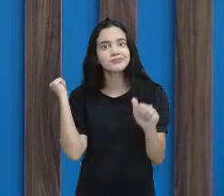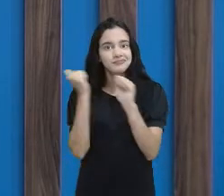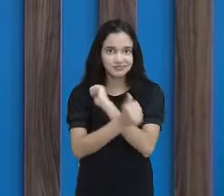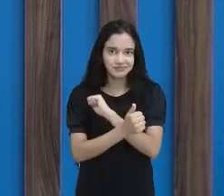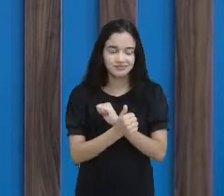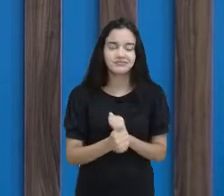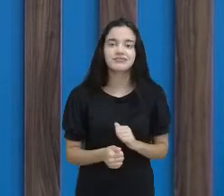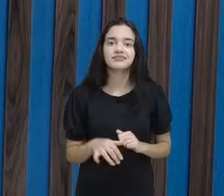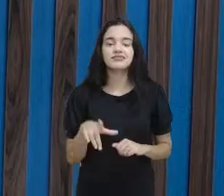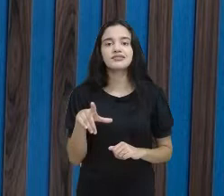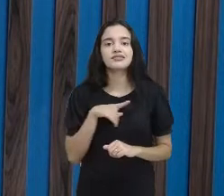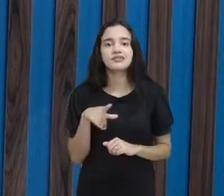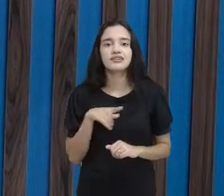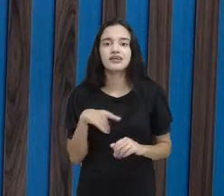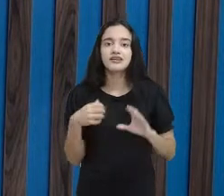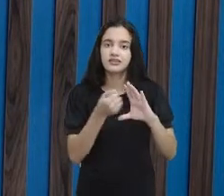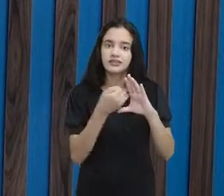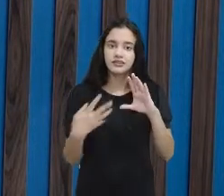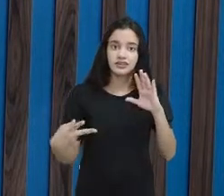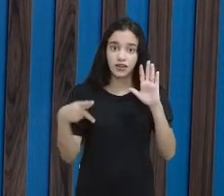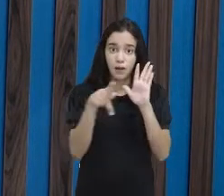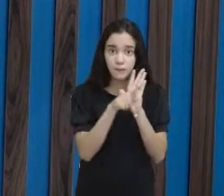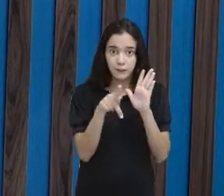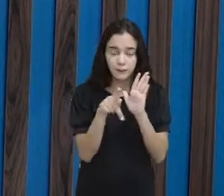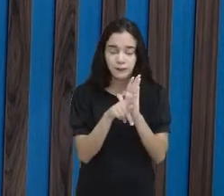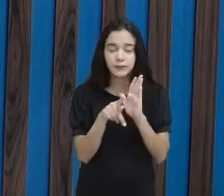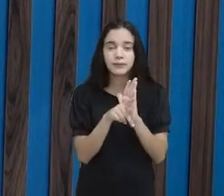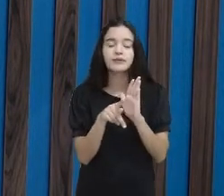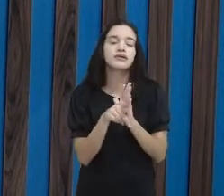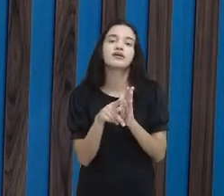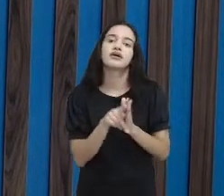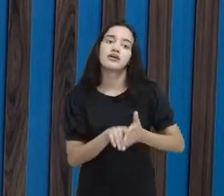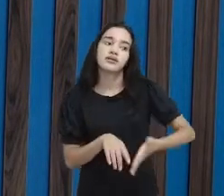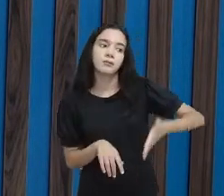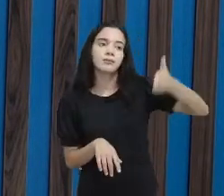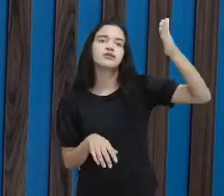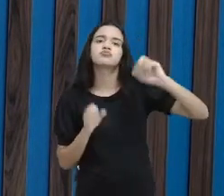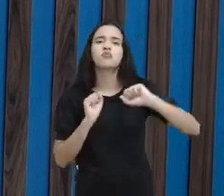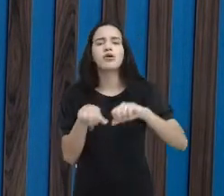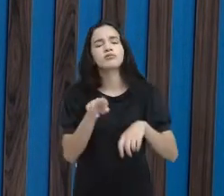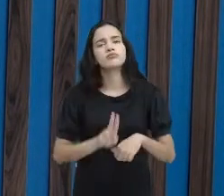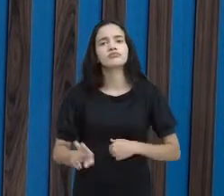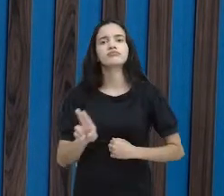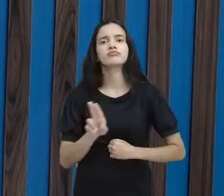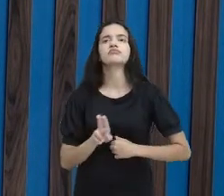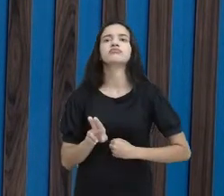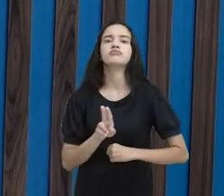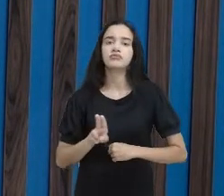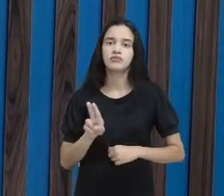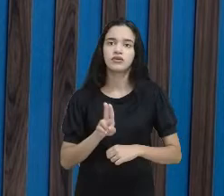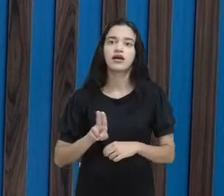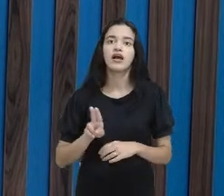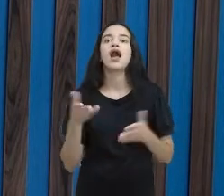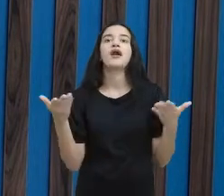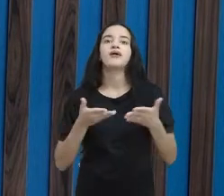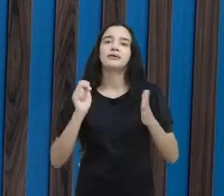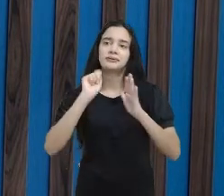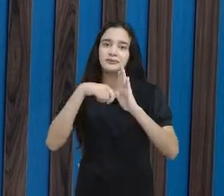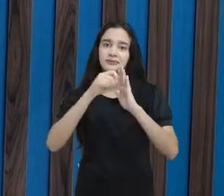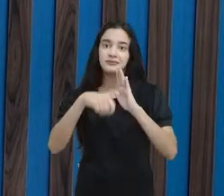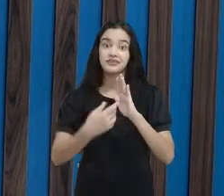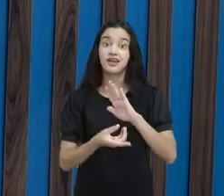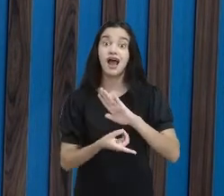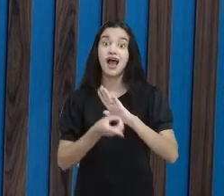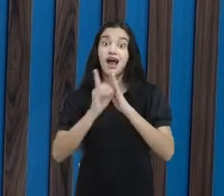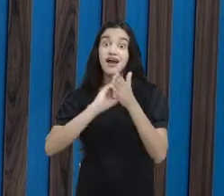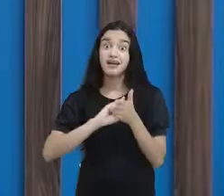Então, a gente tem aí essa característica também dessa parede que pode ser utilizada. Então, já chegamos no vídeo. Então, antes de eu colocar o